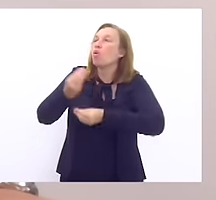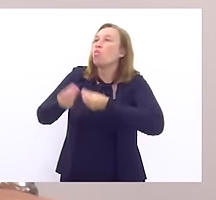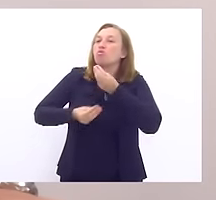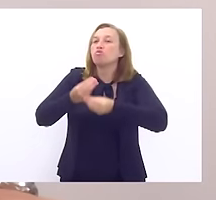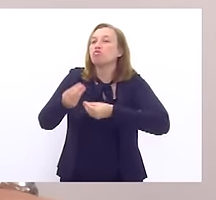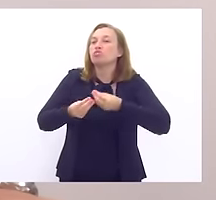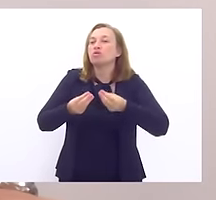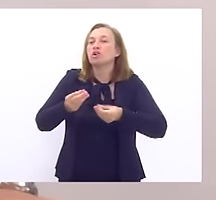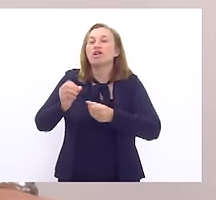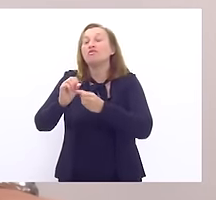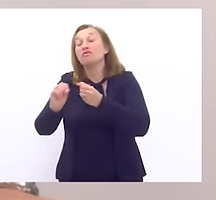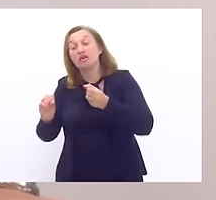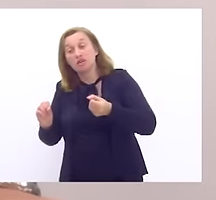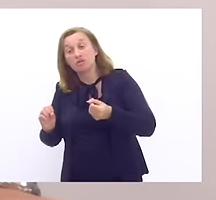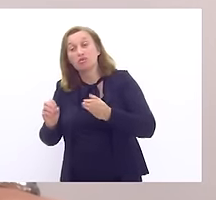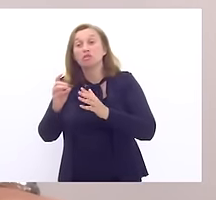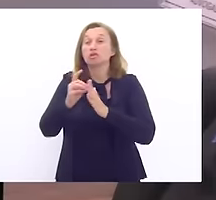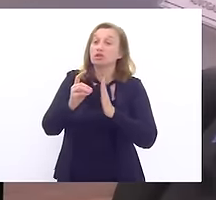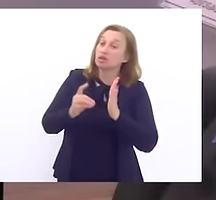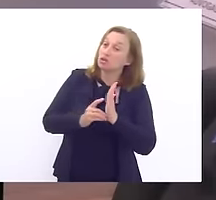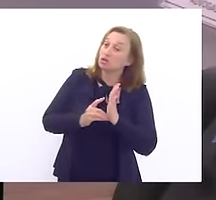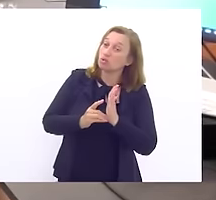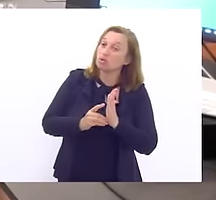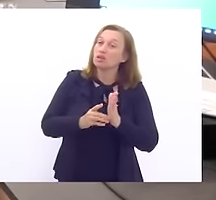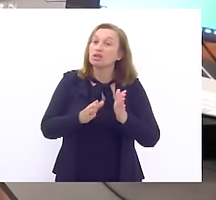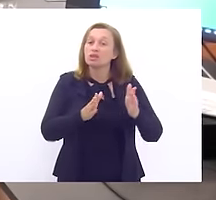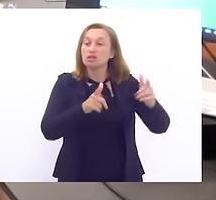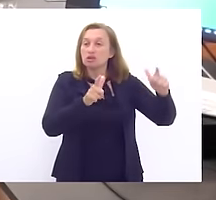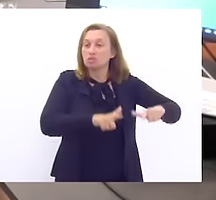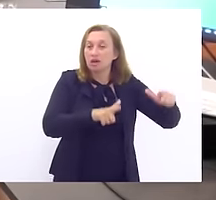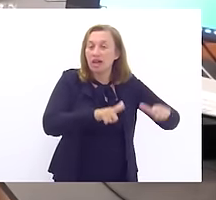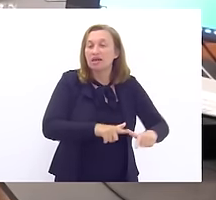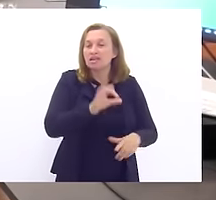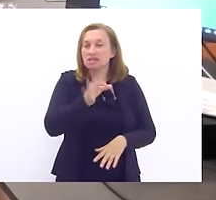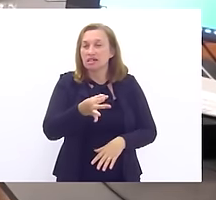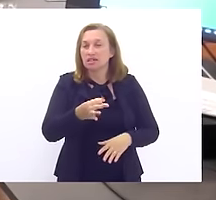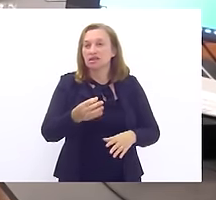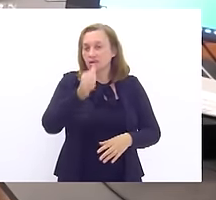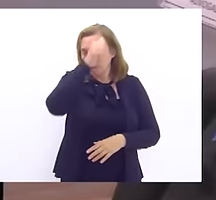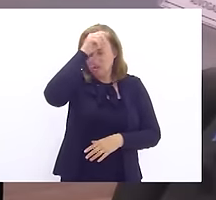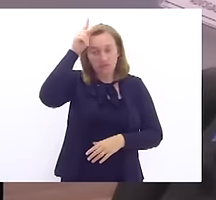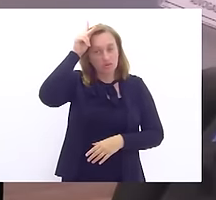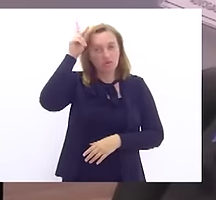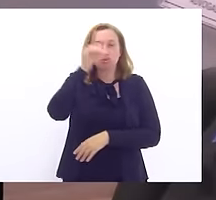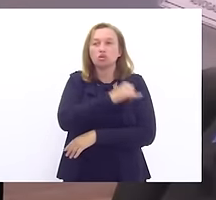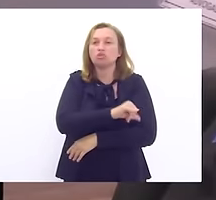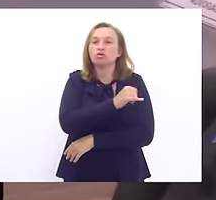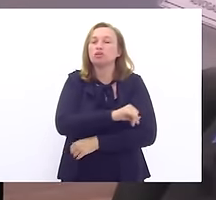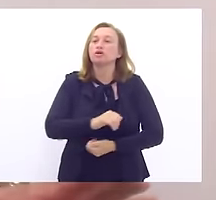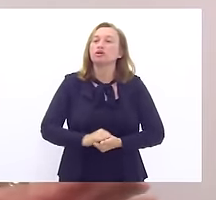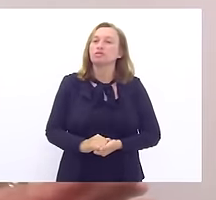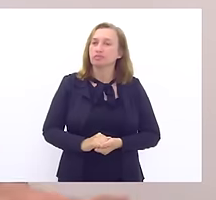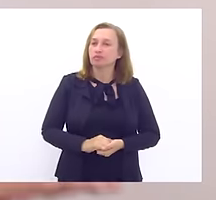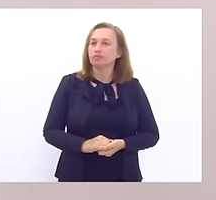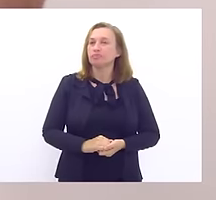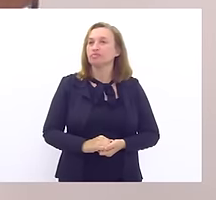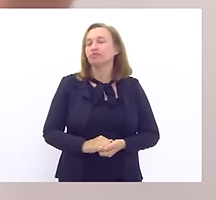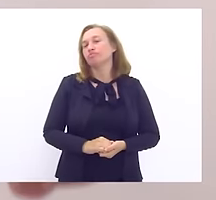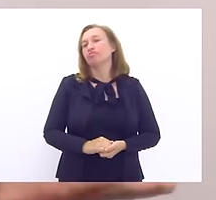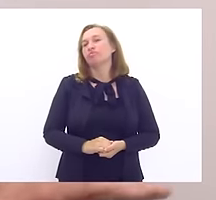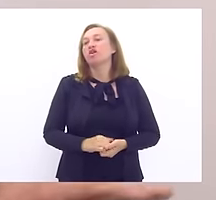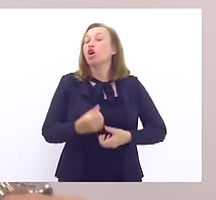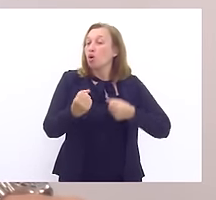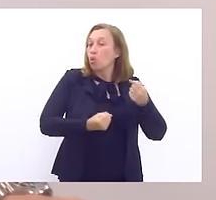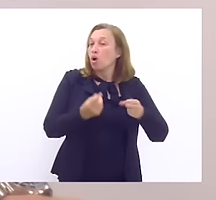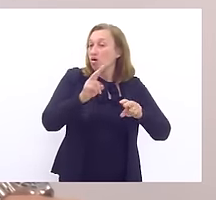procedido isso perante o Detran nesse Pátio específico da prefeitura do Rio estacionamento irregular assim o carro foi